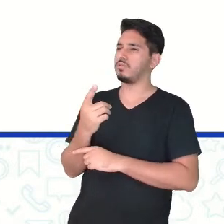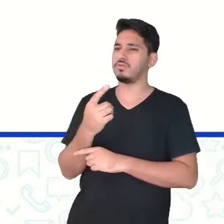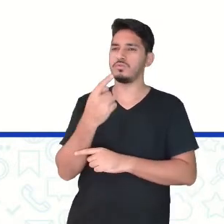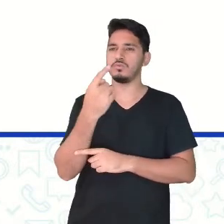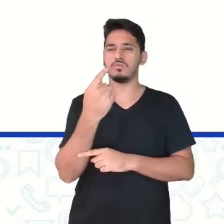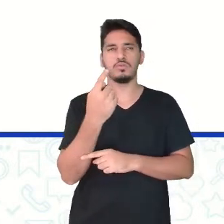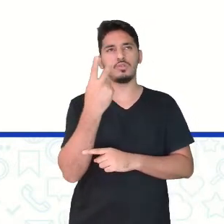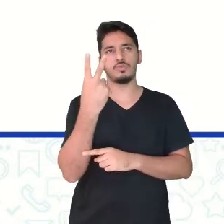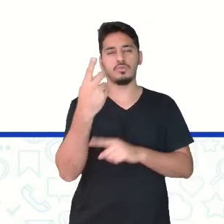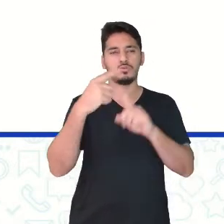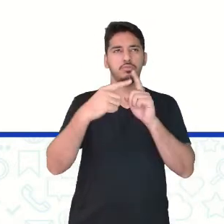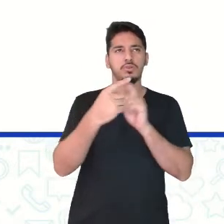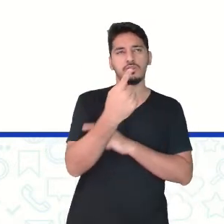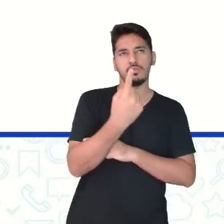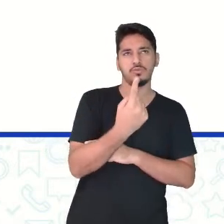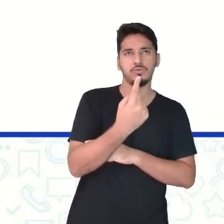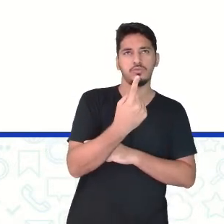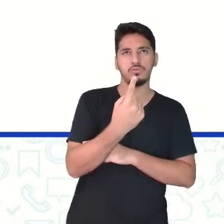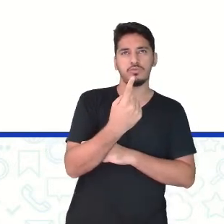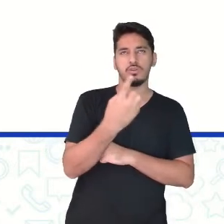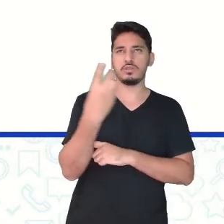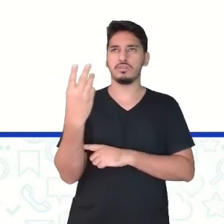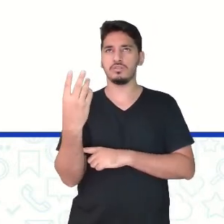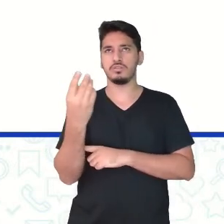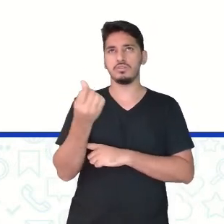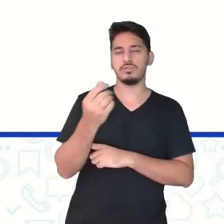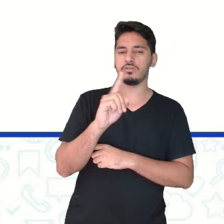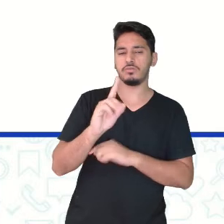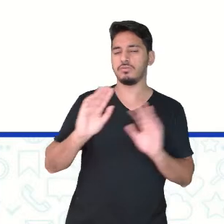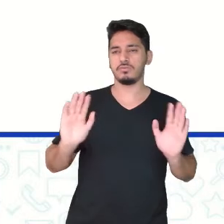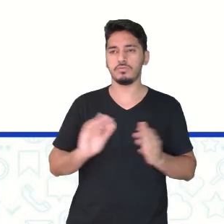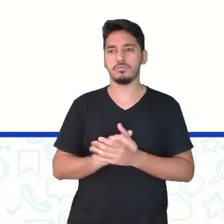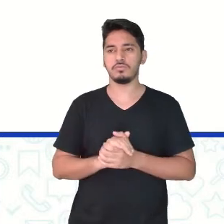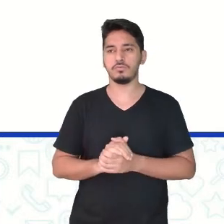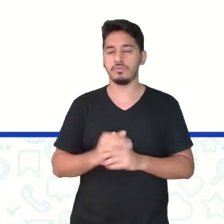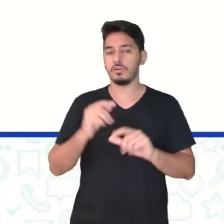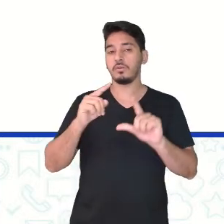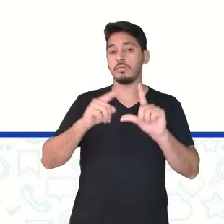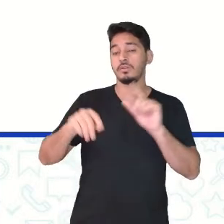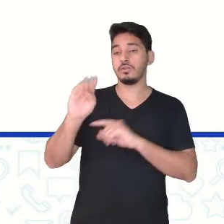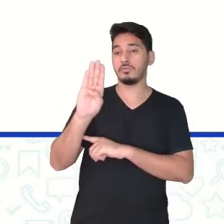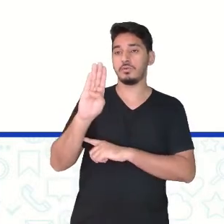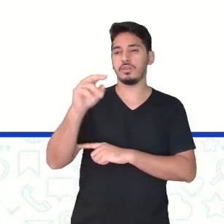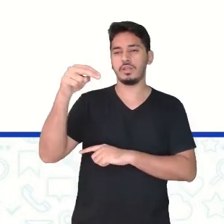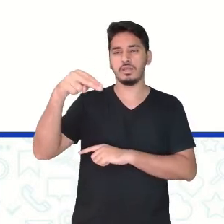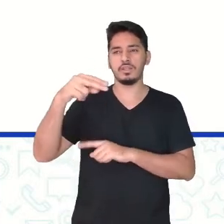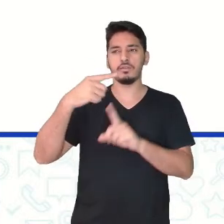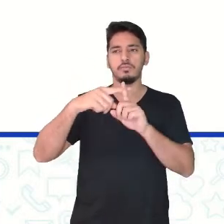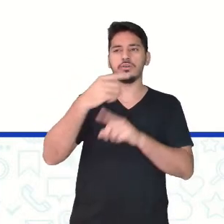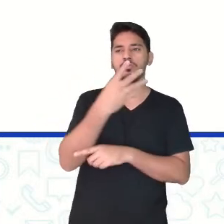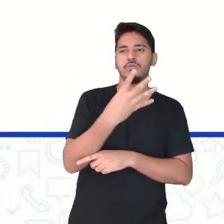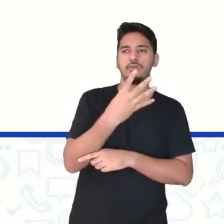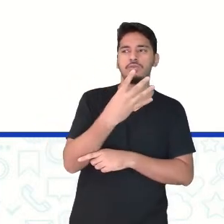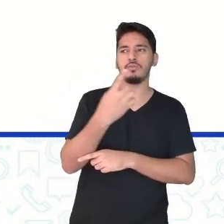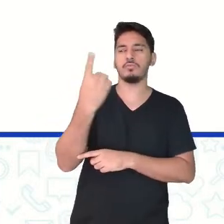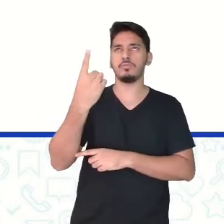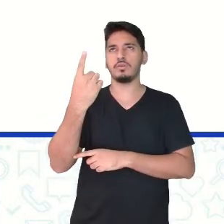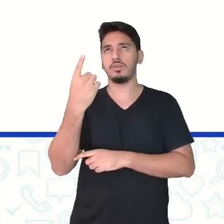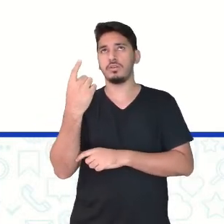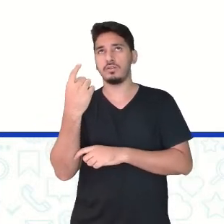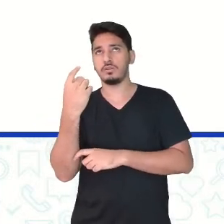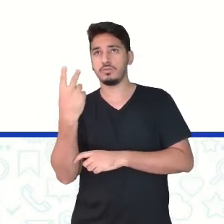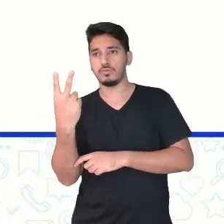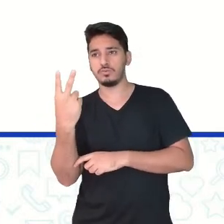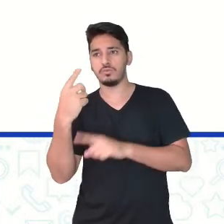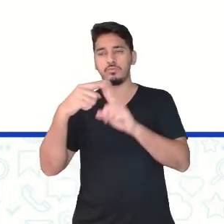2 mais 1, teria que dar 3 no segundo, deu 6. Não, não é N mais 1. B, N mais 4. O primeiro é 2. Se for 2